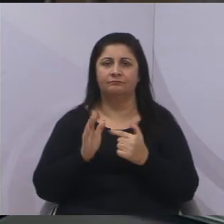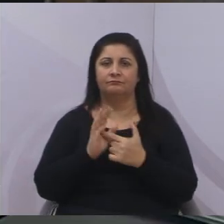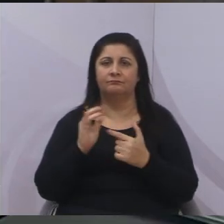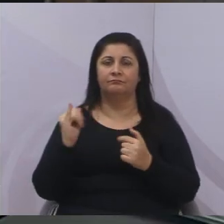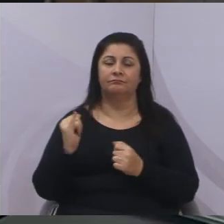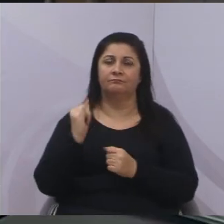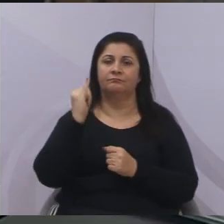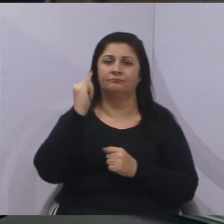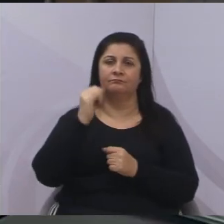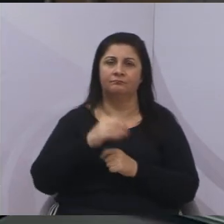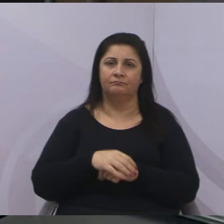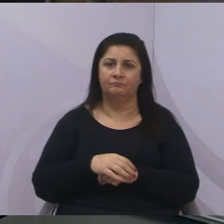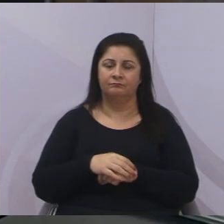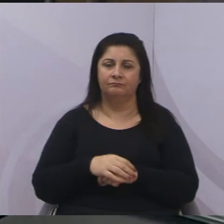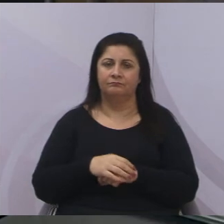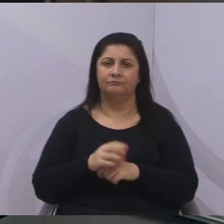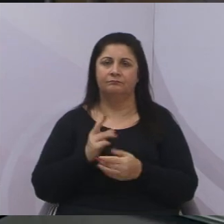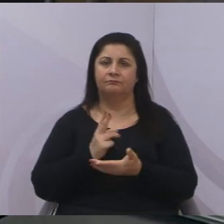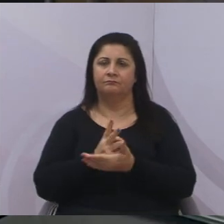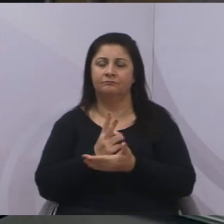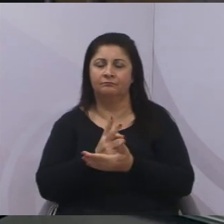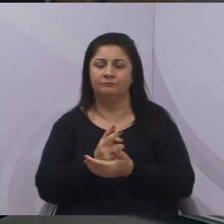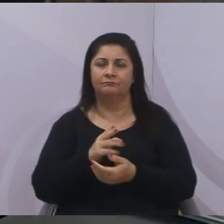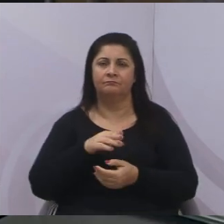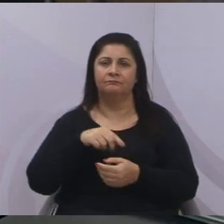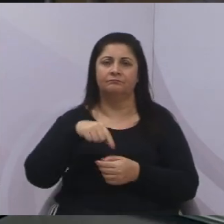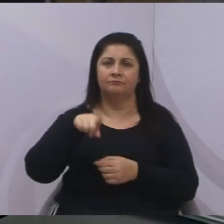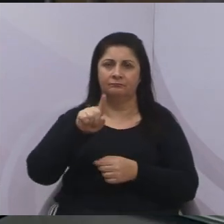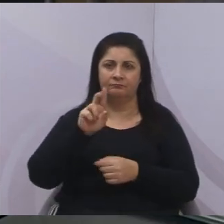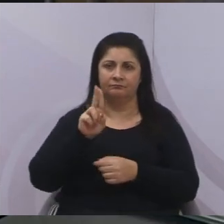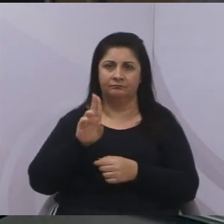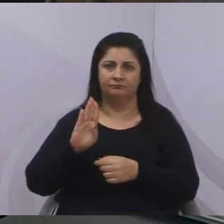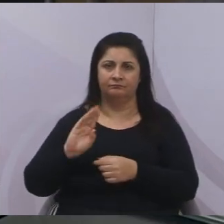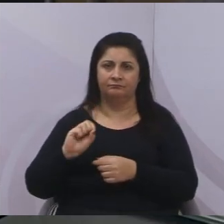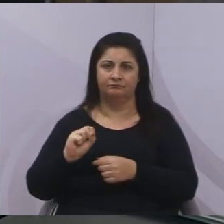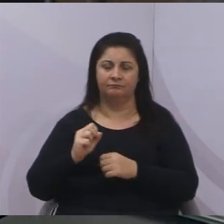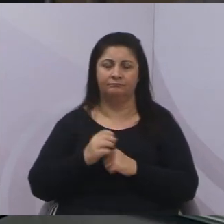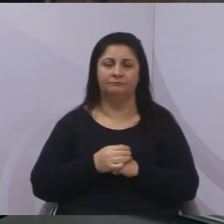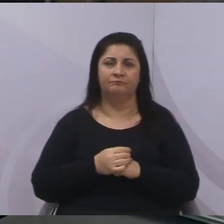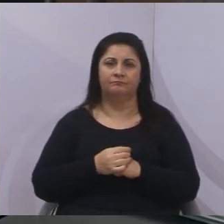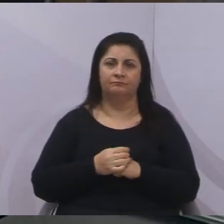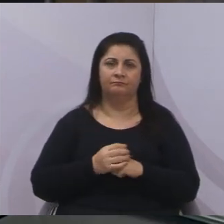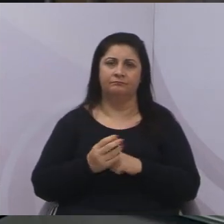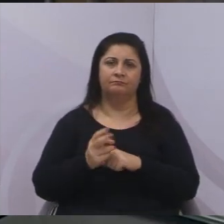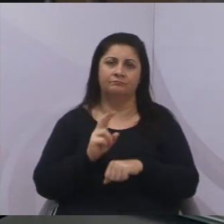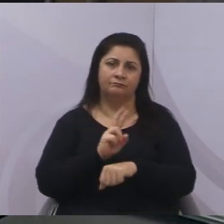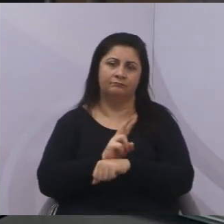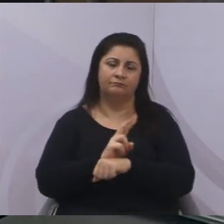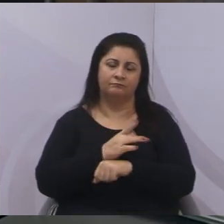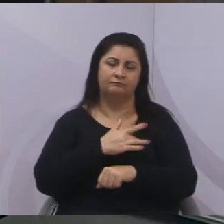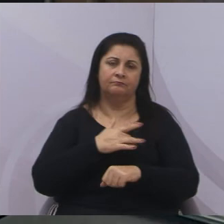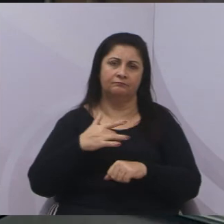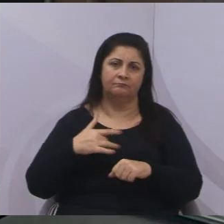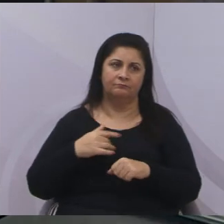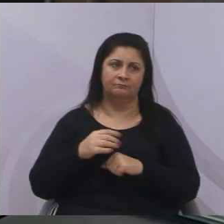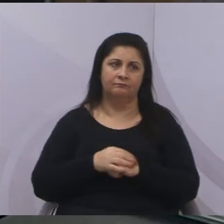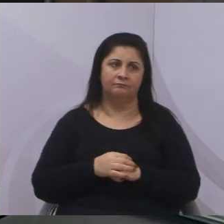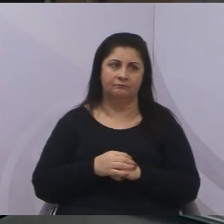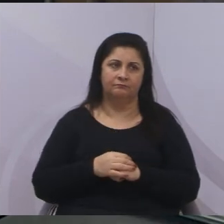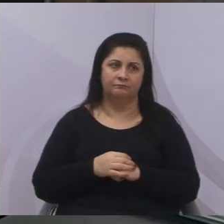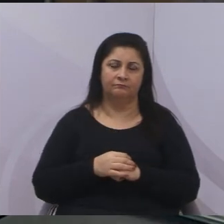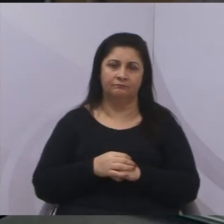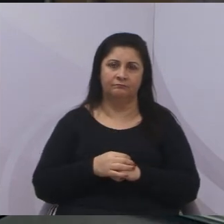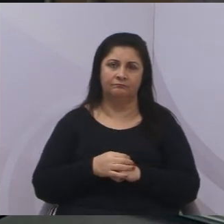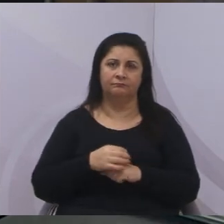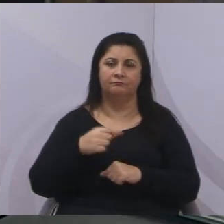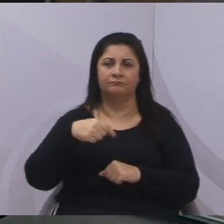estar continuamente passando ao posto de saúde, né? Para um atendimento regular. E quando passar no UPA, dirija-se